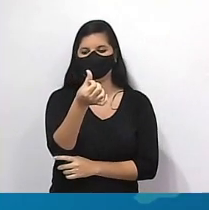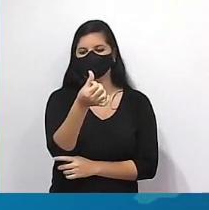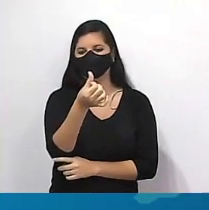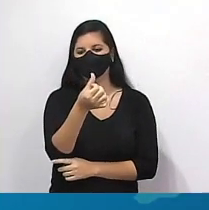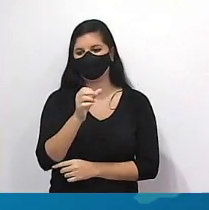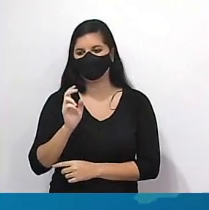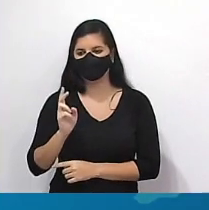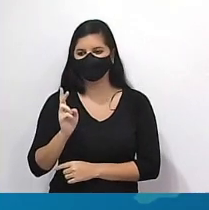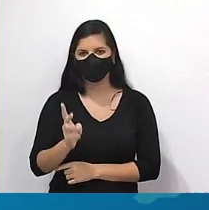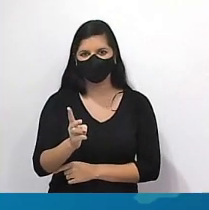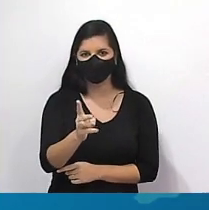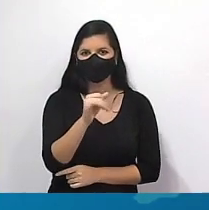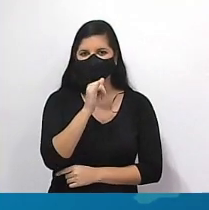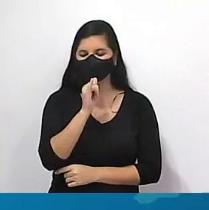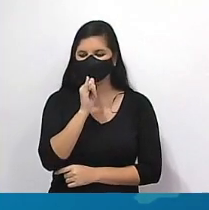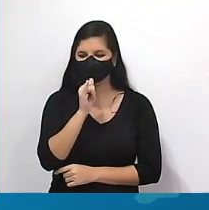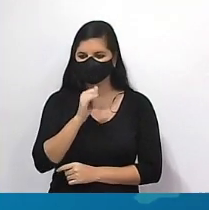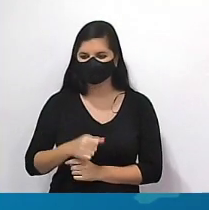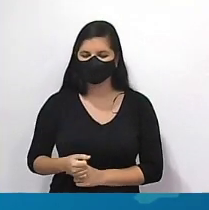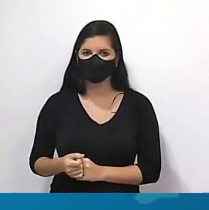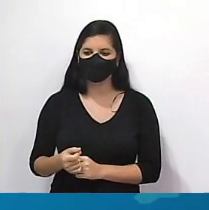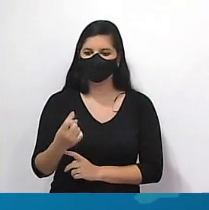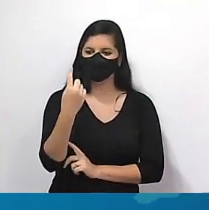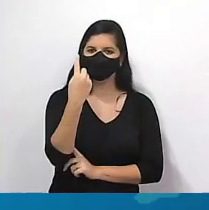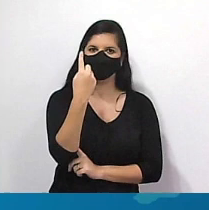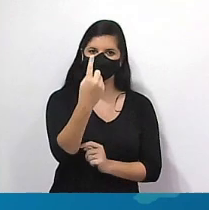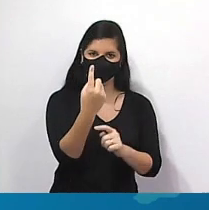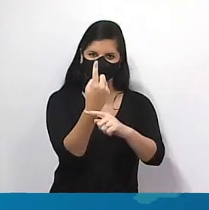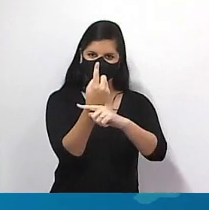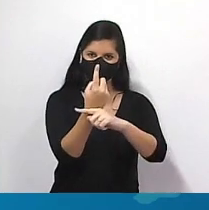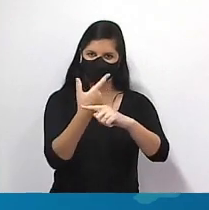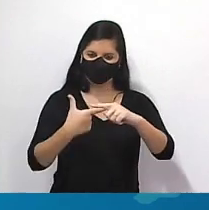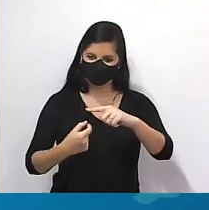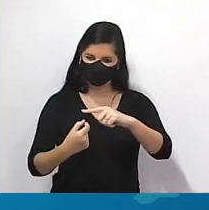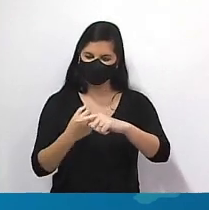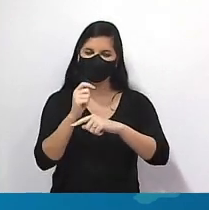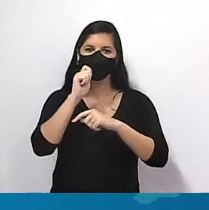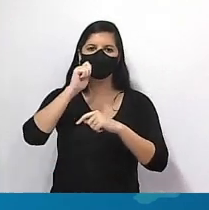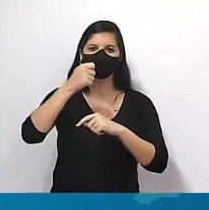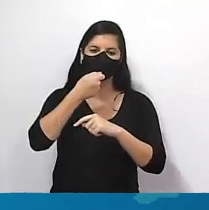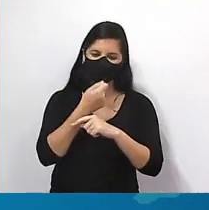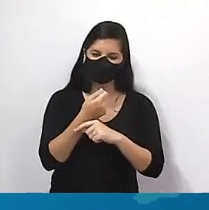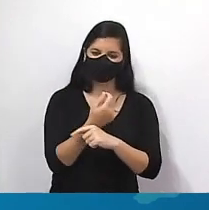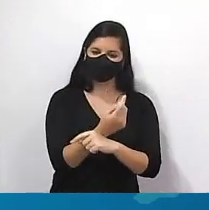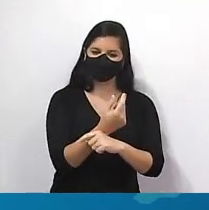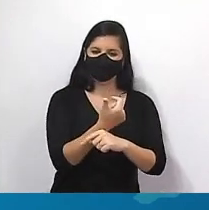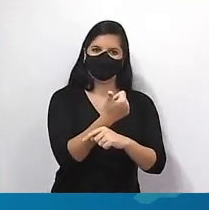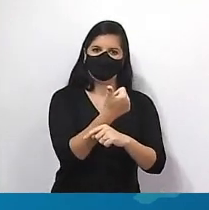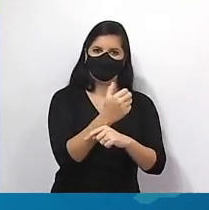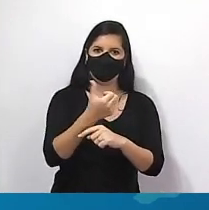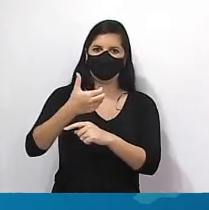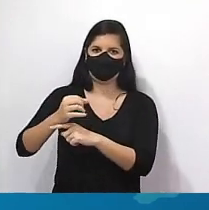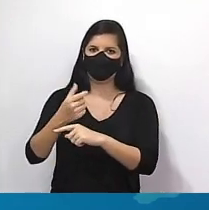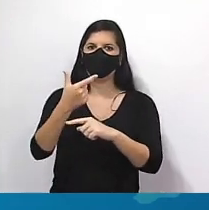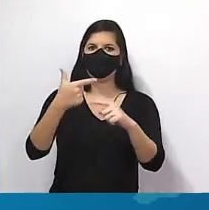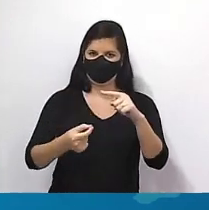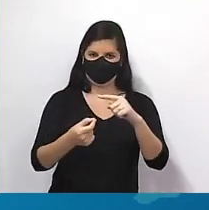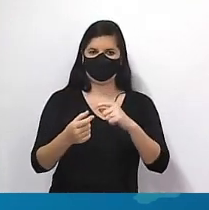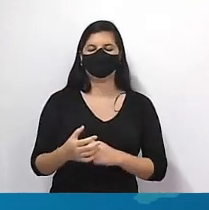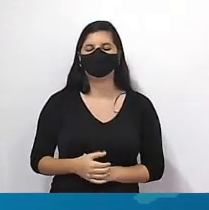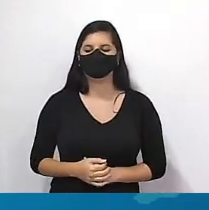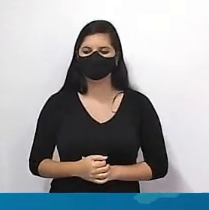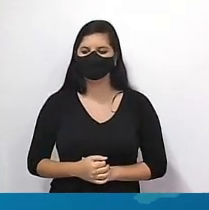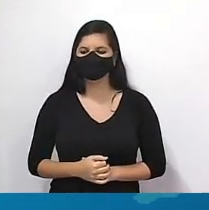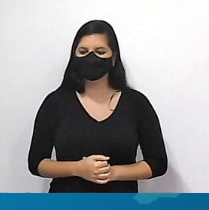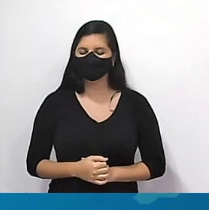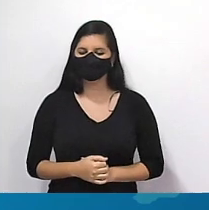segue comigo. Olha o exemplo aí de 1/20. Seria o pão com 2 ferraduras abaixo dele, tá bom? Então vamos